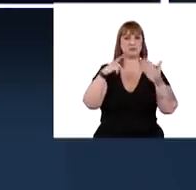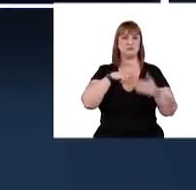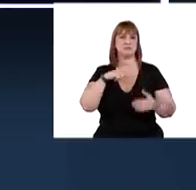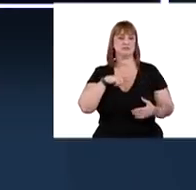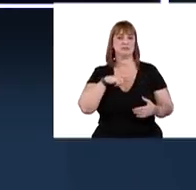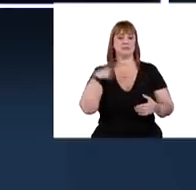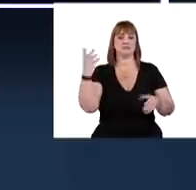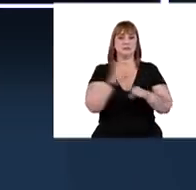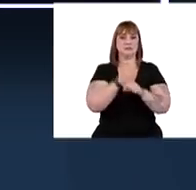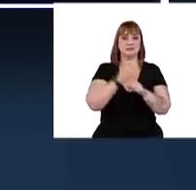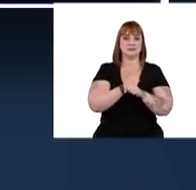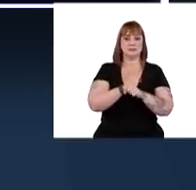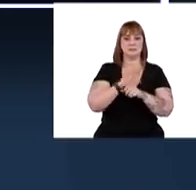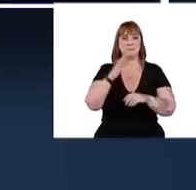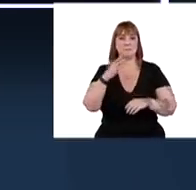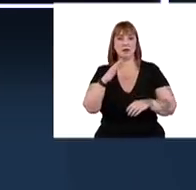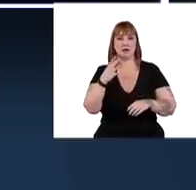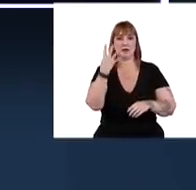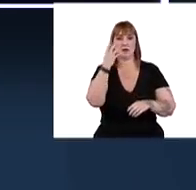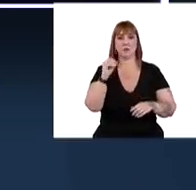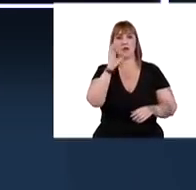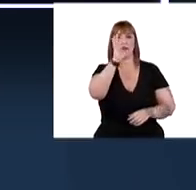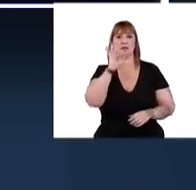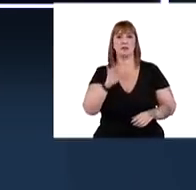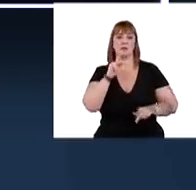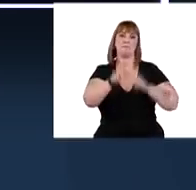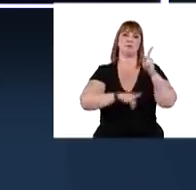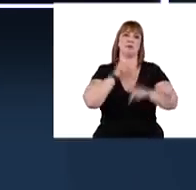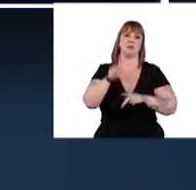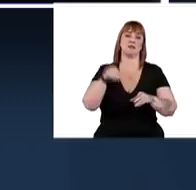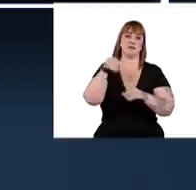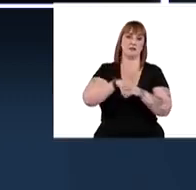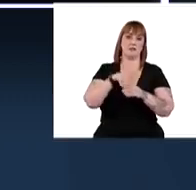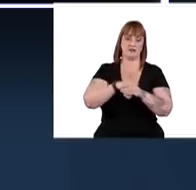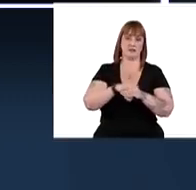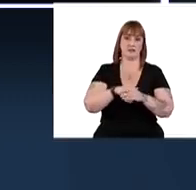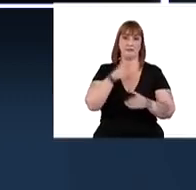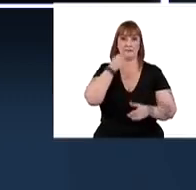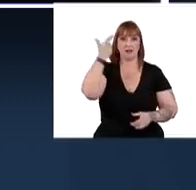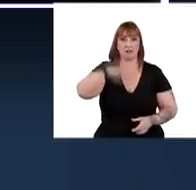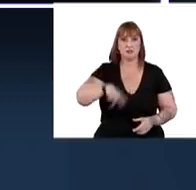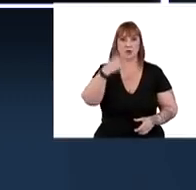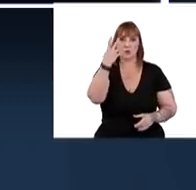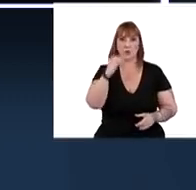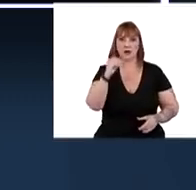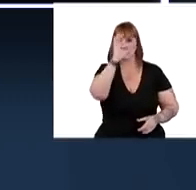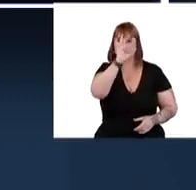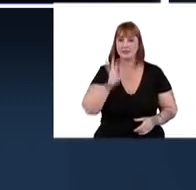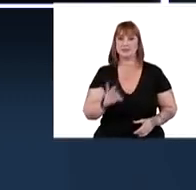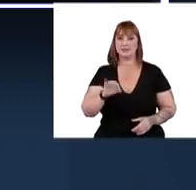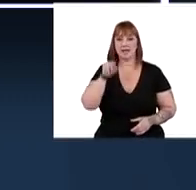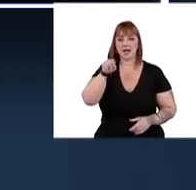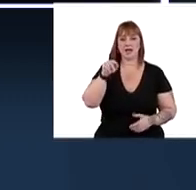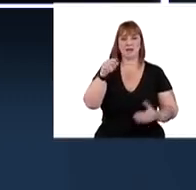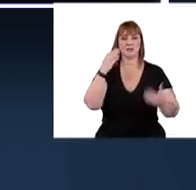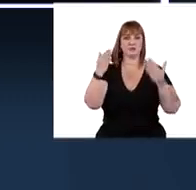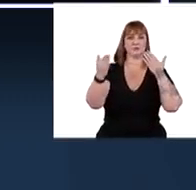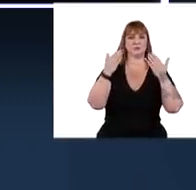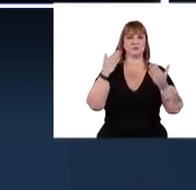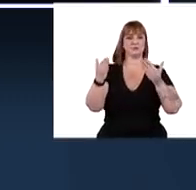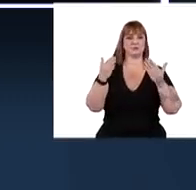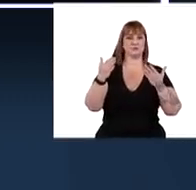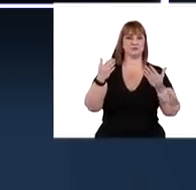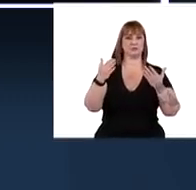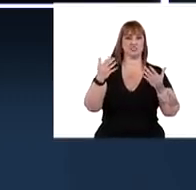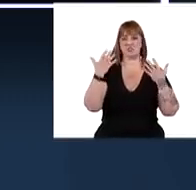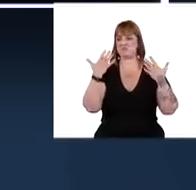tem feito, ele é por baixo 40% da população eleitora. Vou repetir, 40%. Esse indeciso que, em geral,